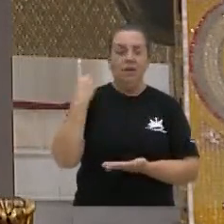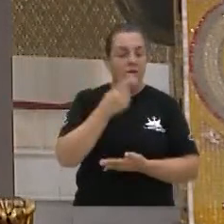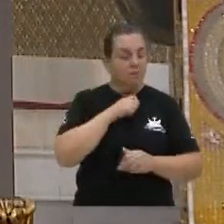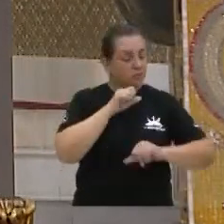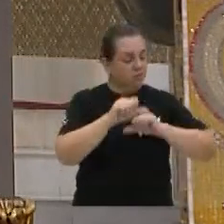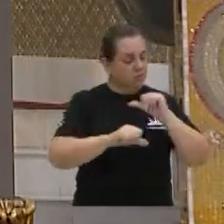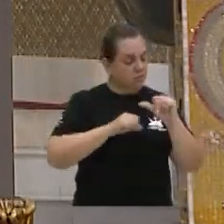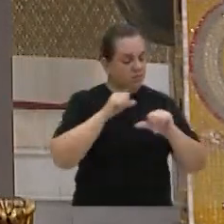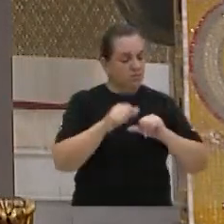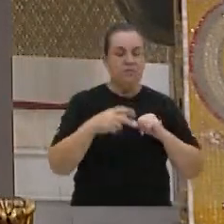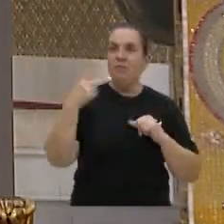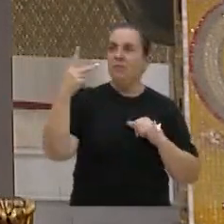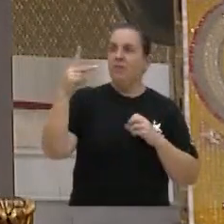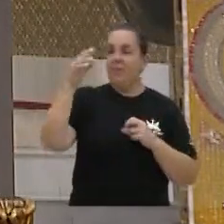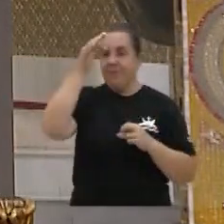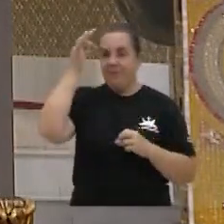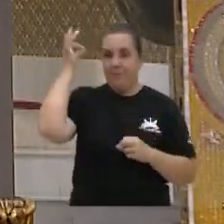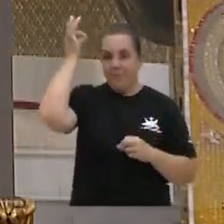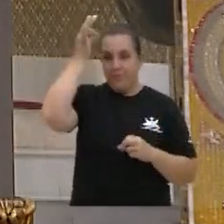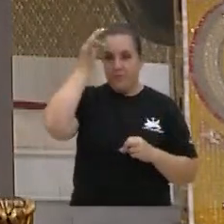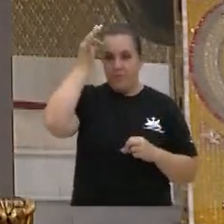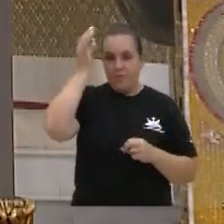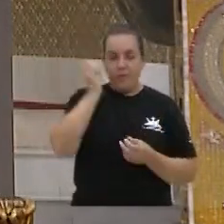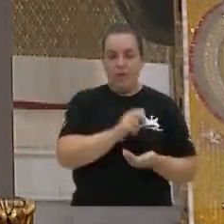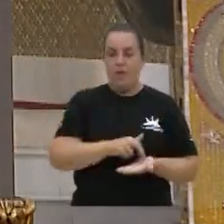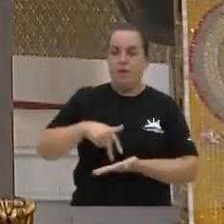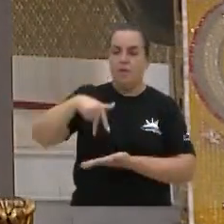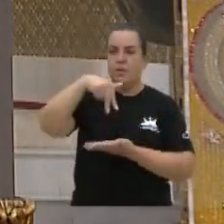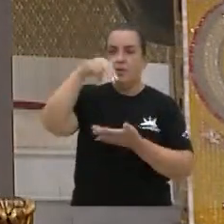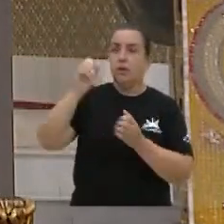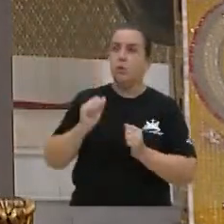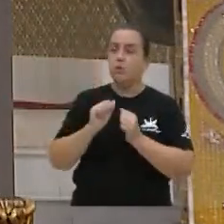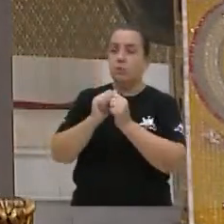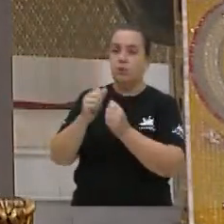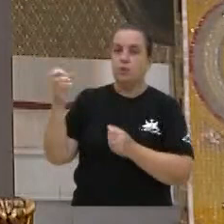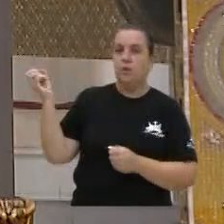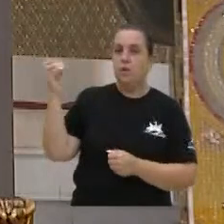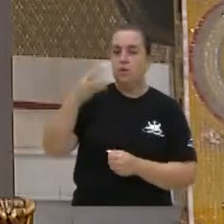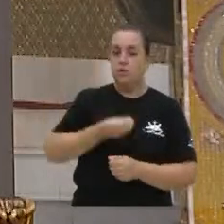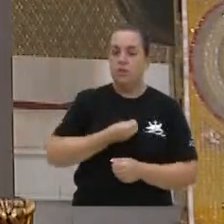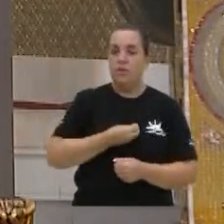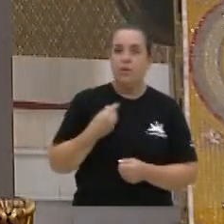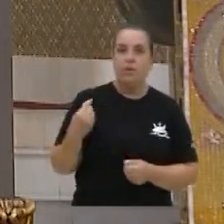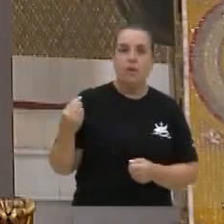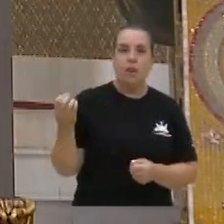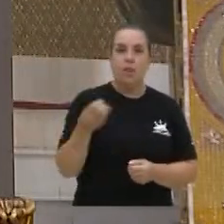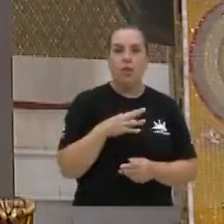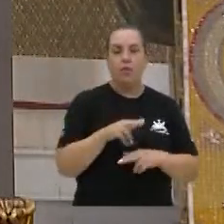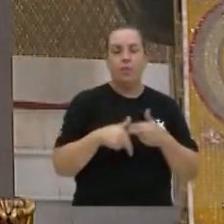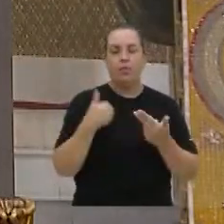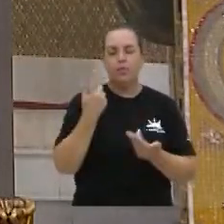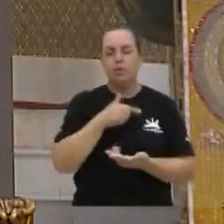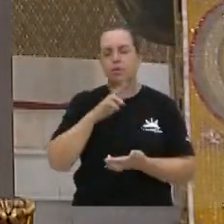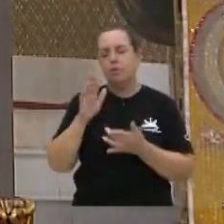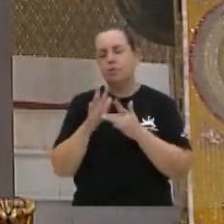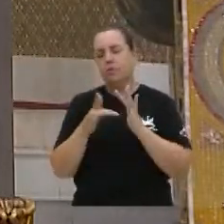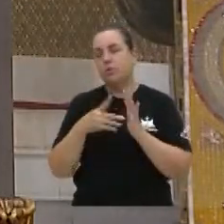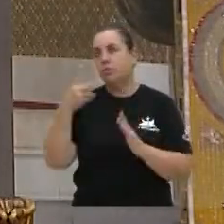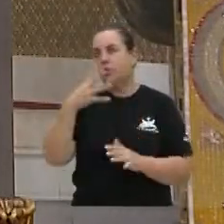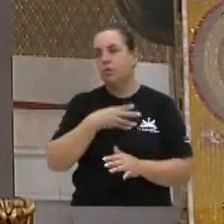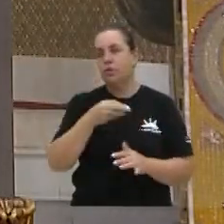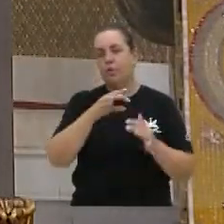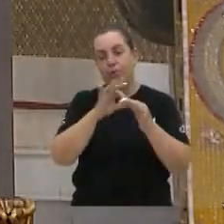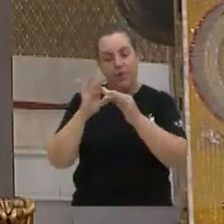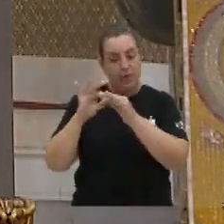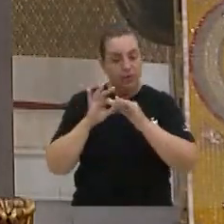renovados pelo vosso Espírito, ressuscitemos na luz da vida nova, por nosso Senhor Jesus